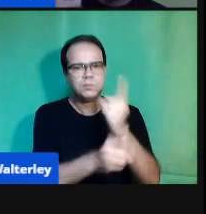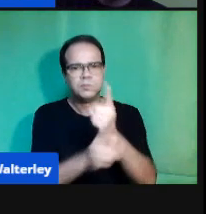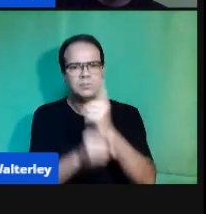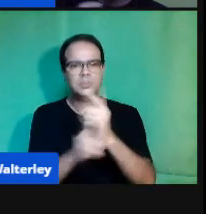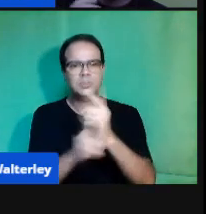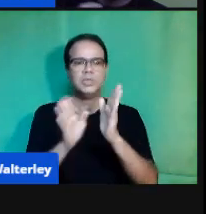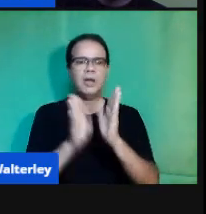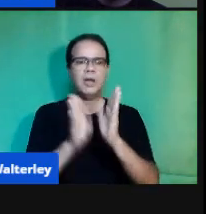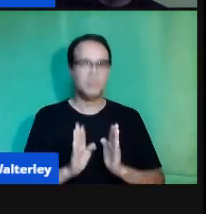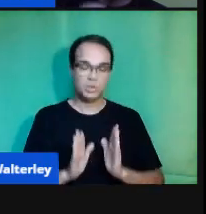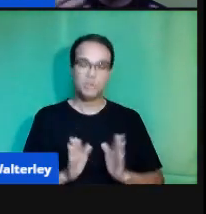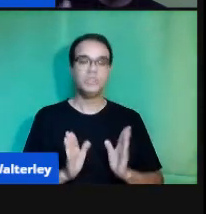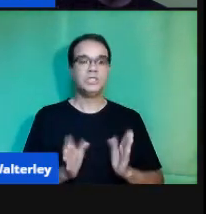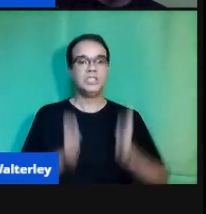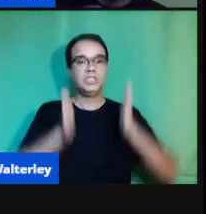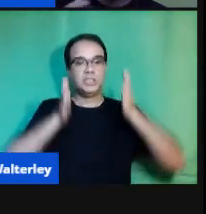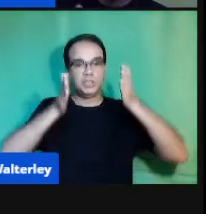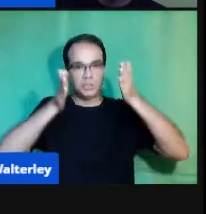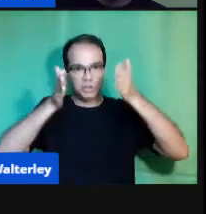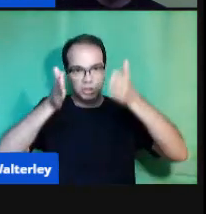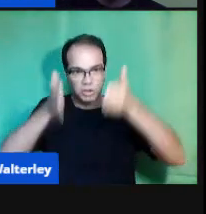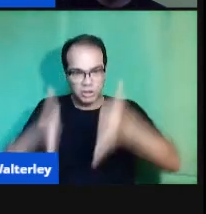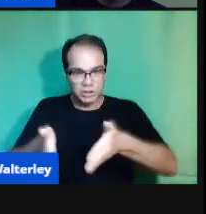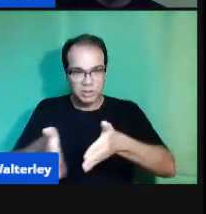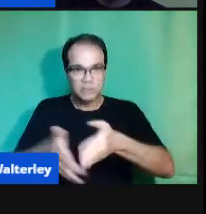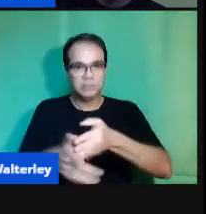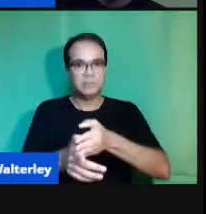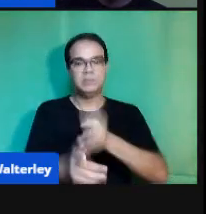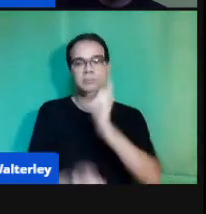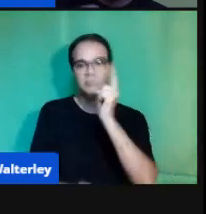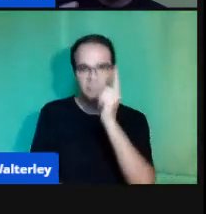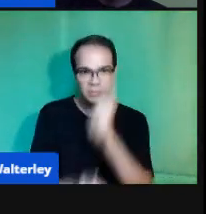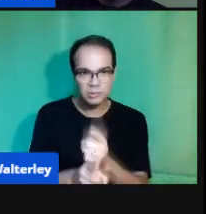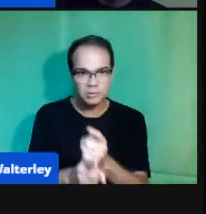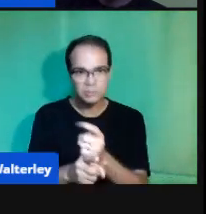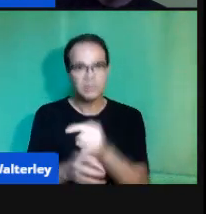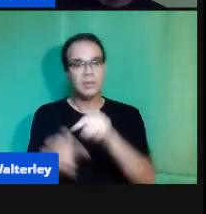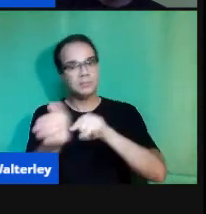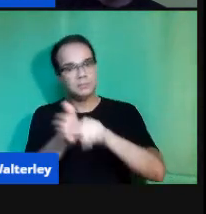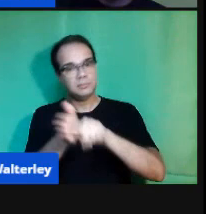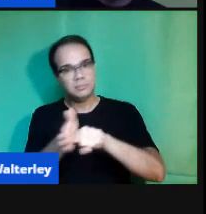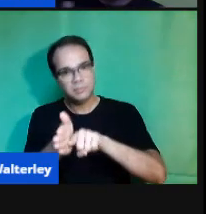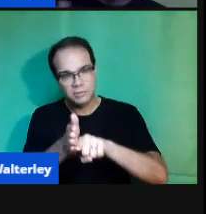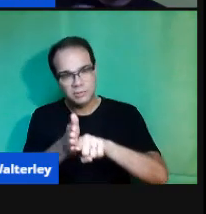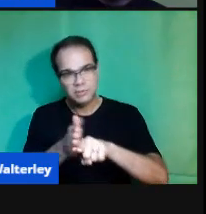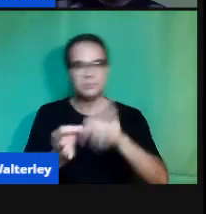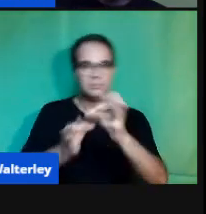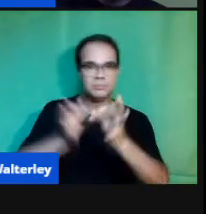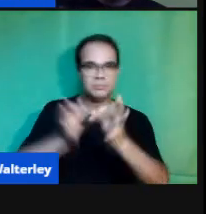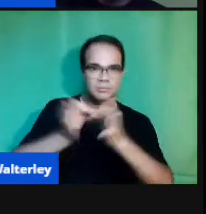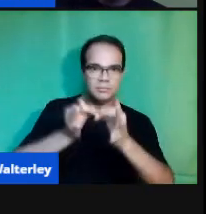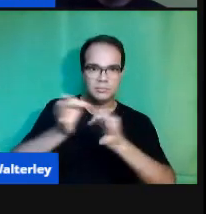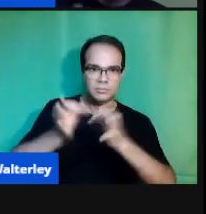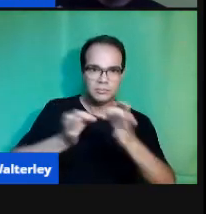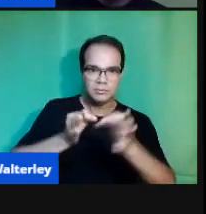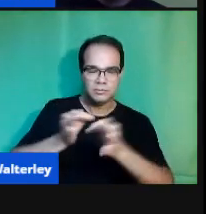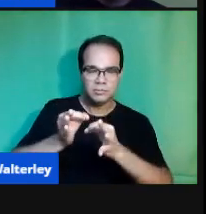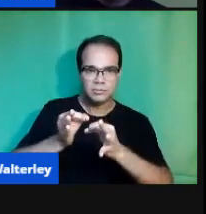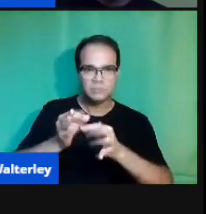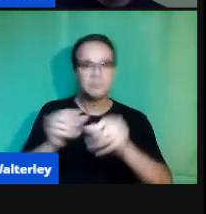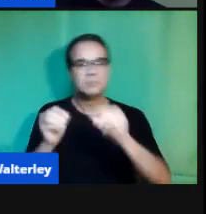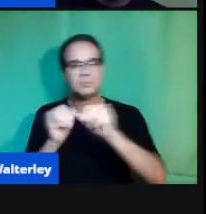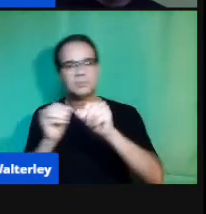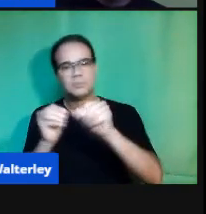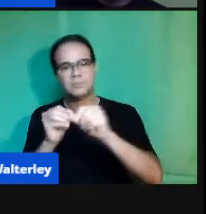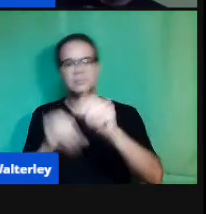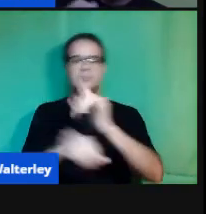lugar, não propõe grandes questionamentos, a não ser, quer dizer, um questionamento importante, que é o papel